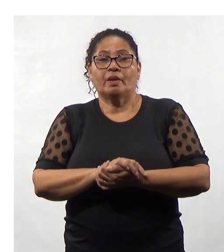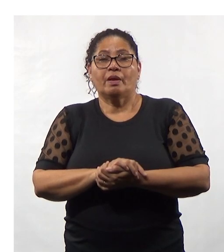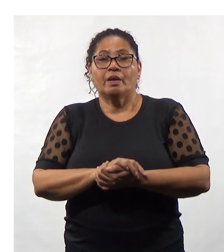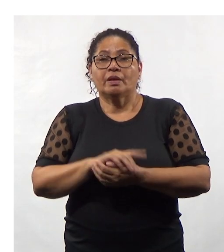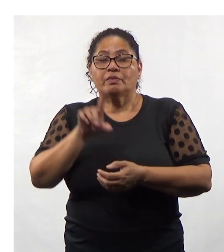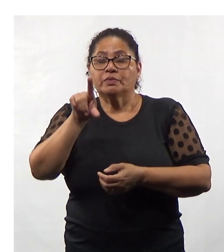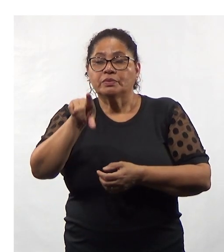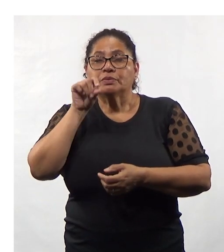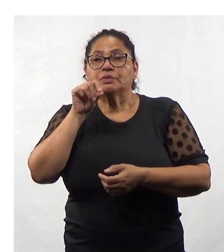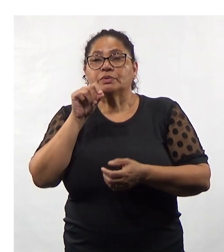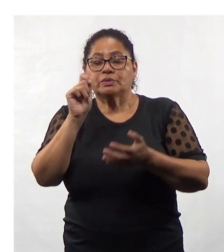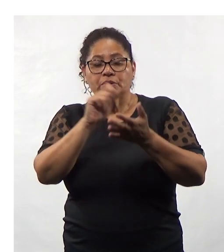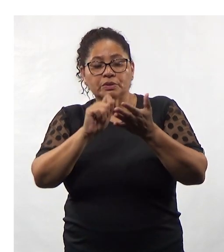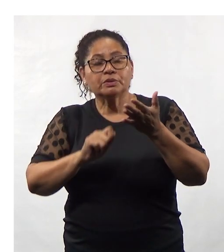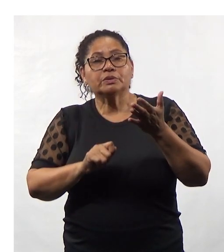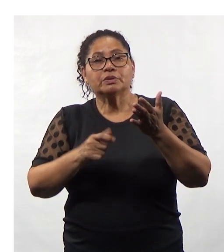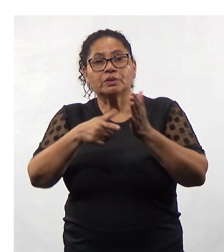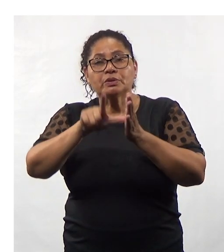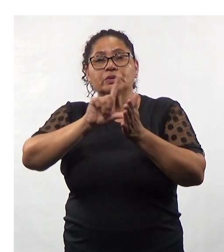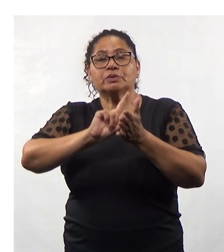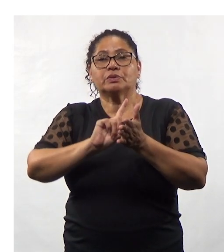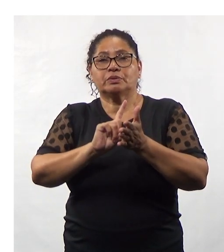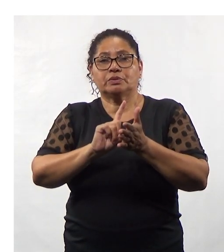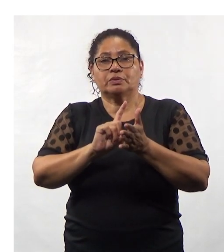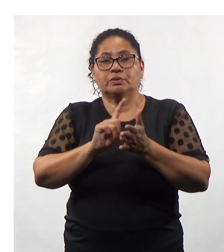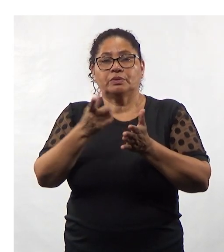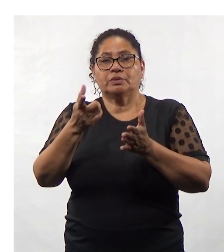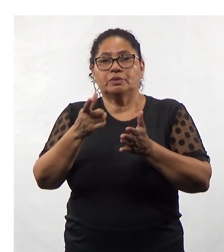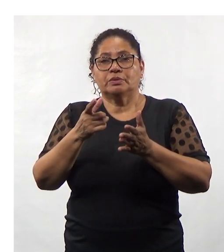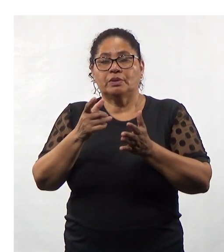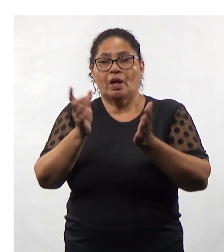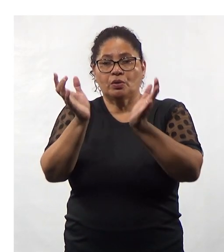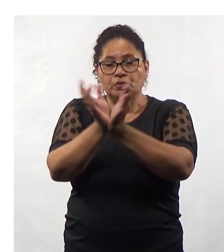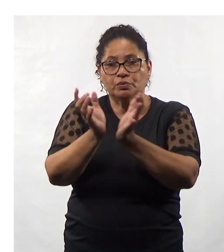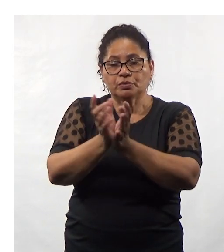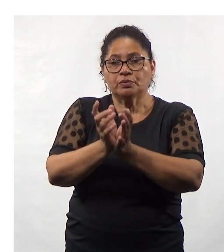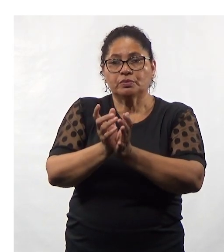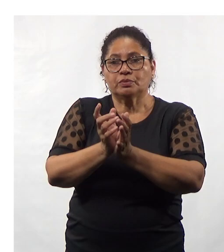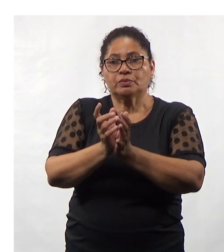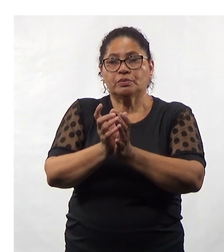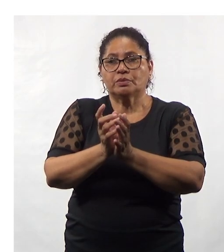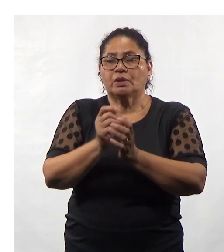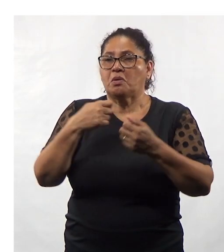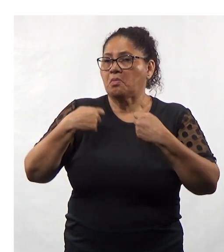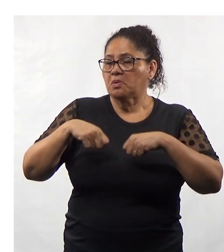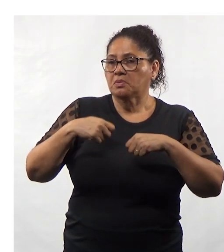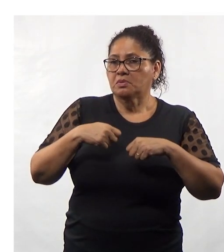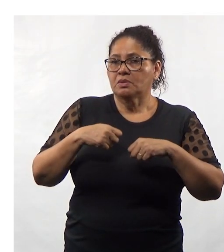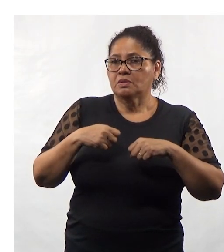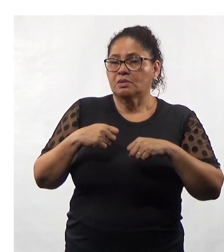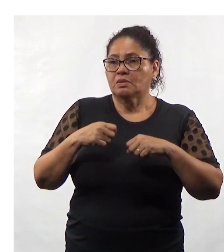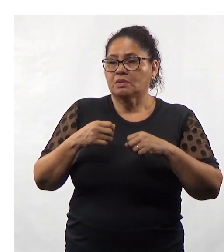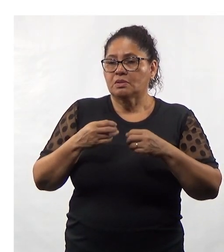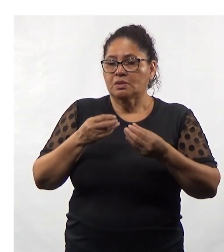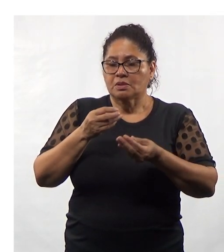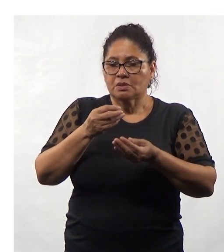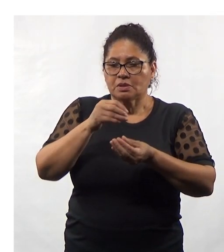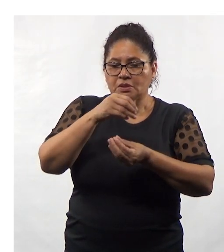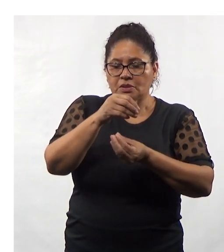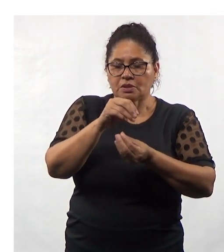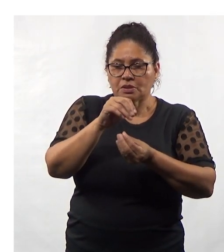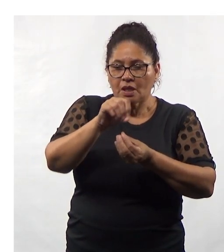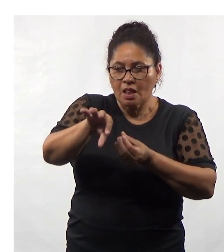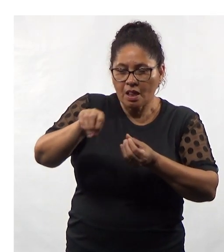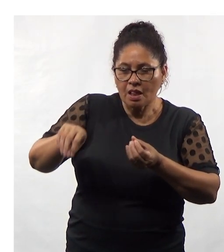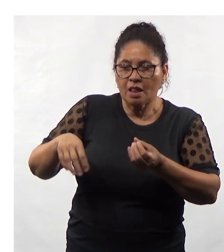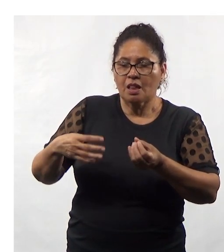foram descritos anteriormente. No caso dos critérios classificatórios, deve haver uma ponderação, ou seja, deve ser distribuído